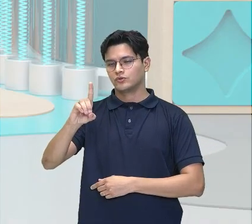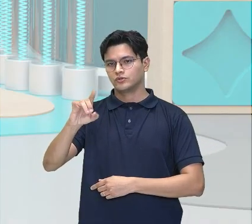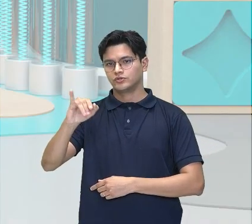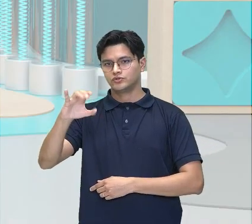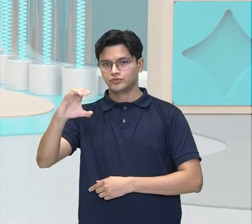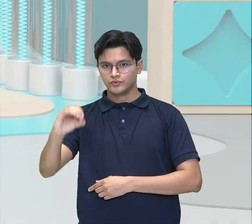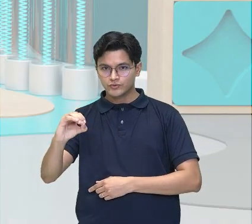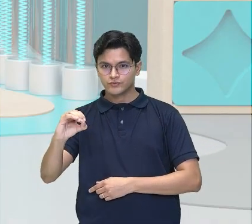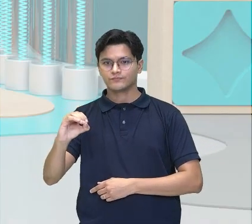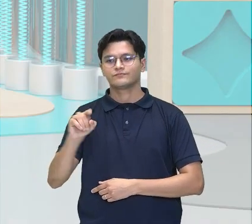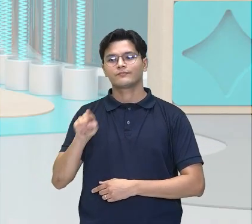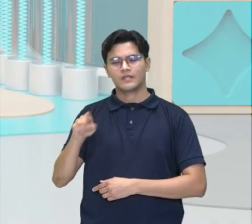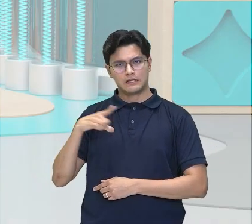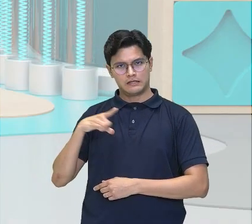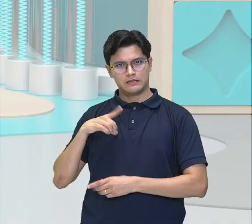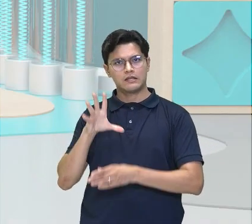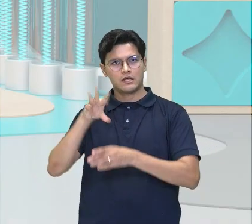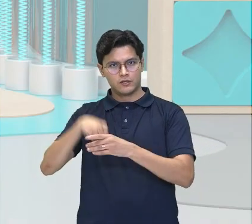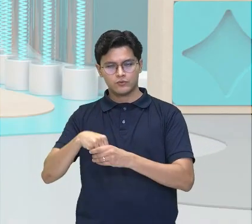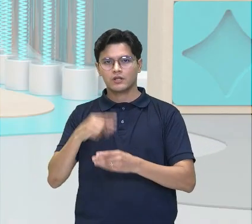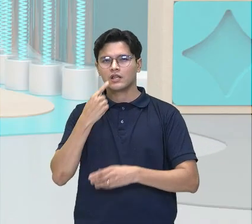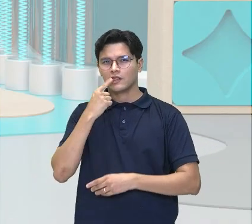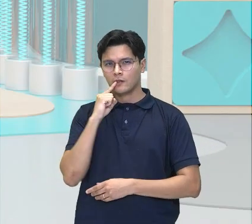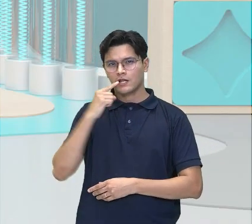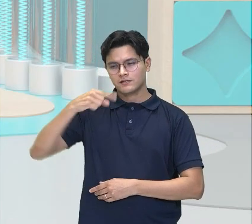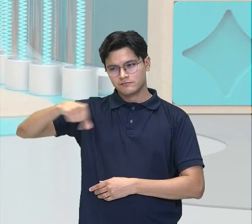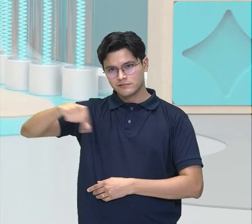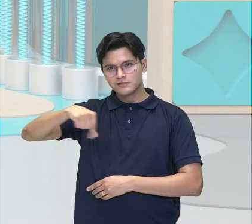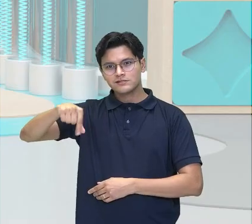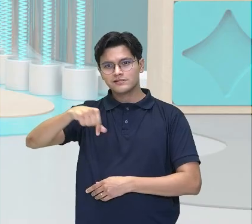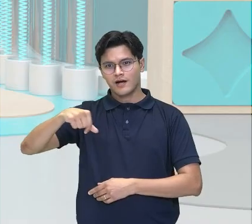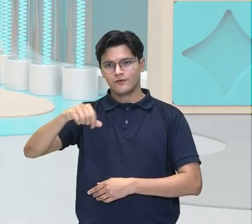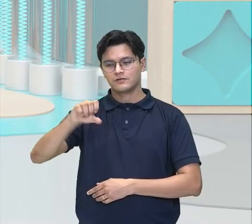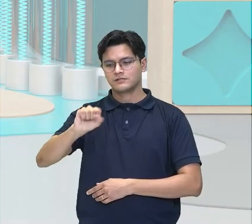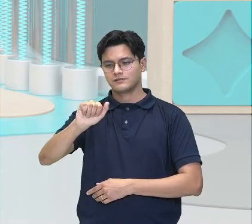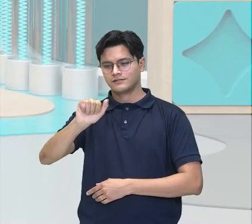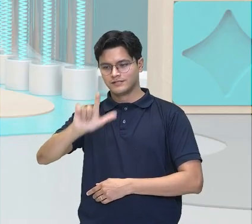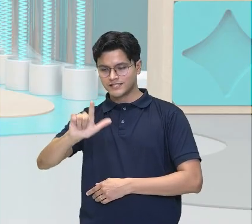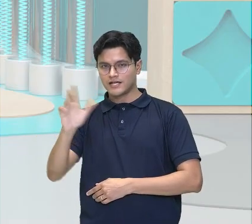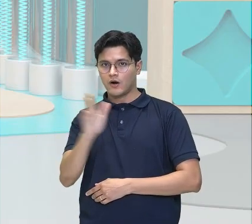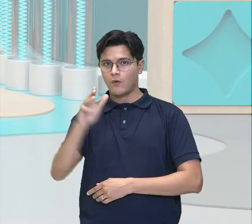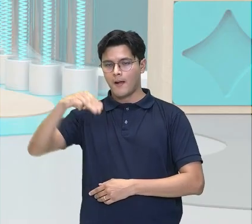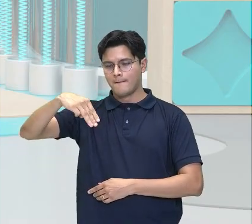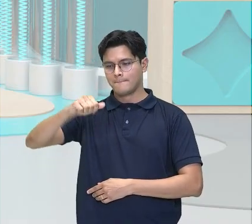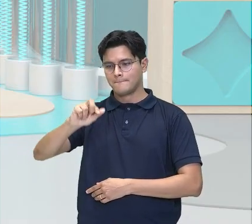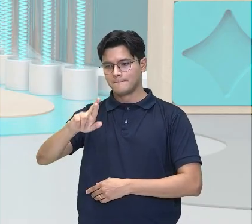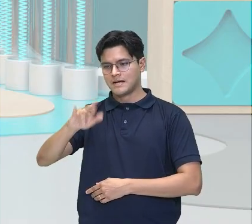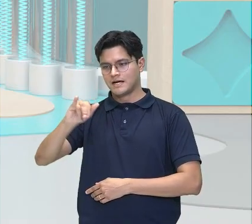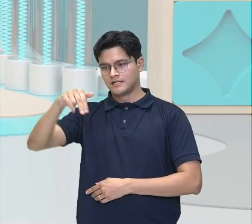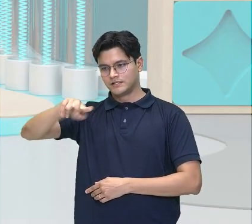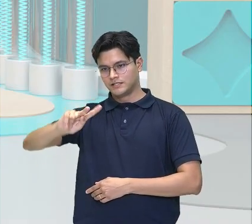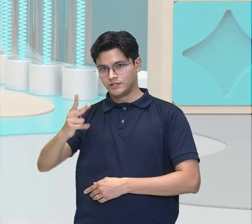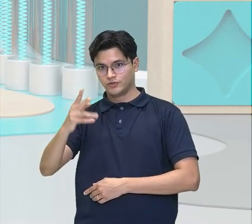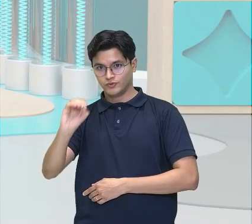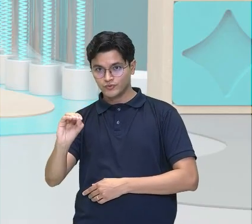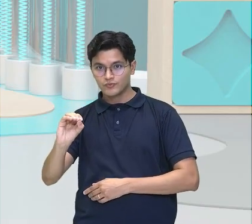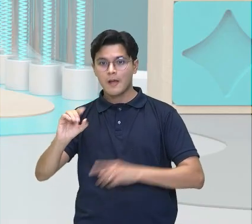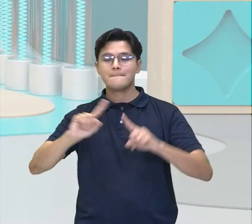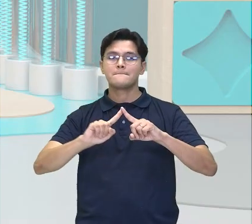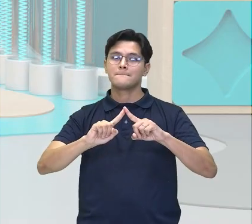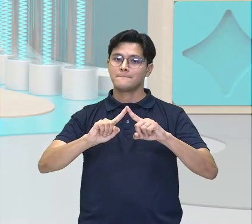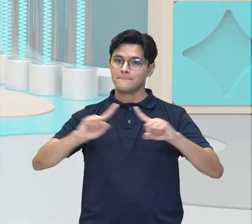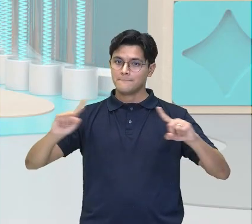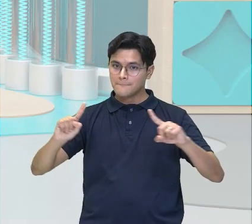no sal marinho, né? É um elemento fundamental para a contração muscular. Porém, tudo